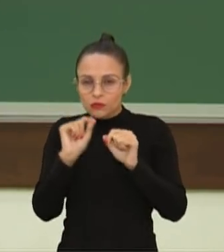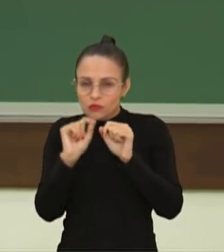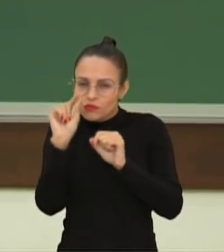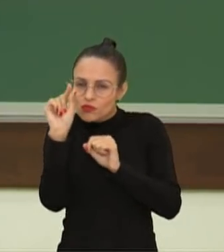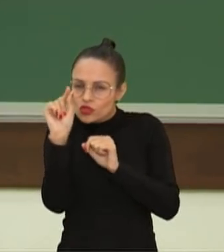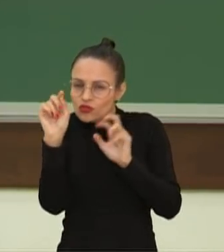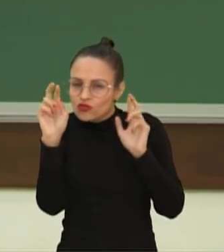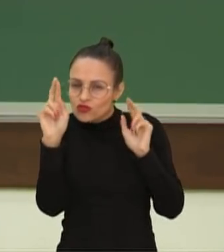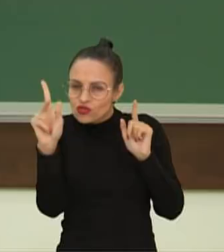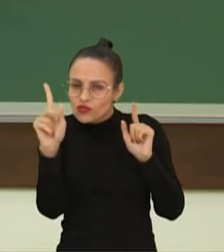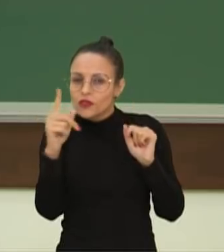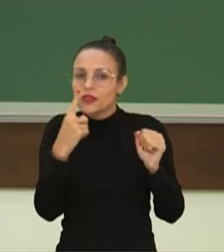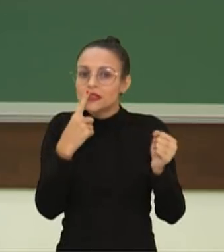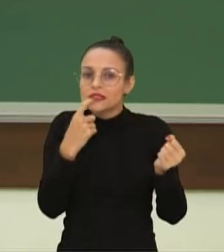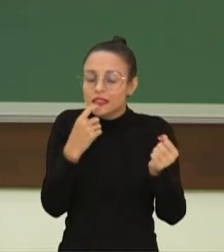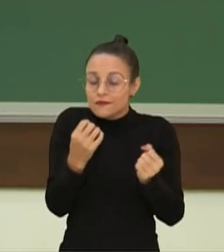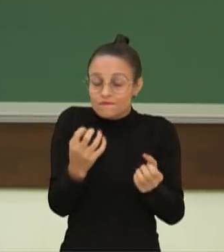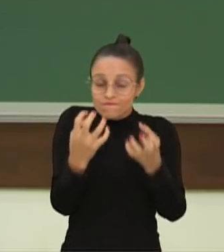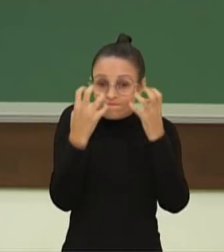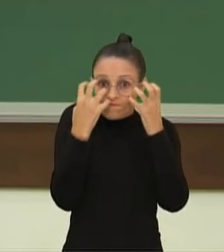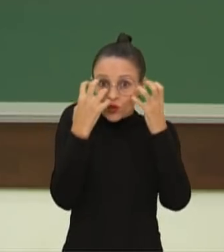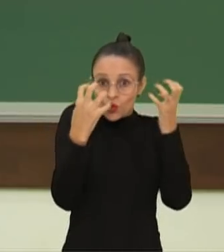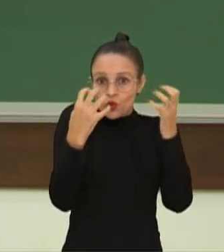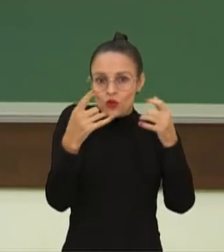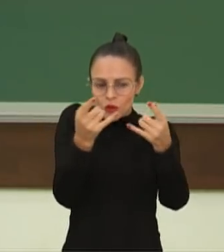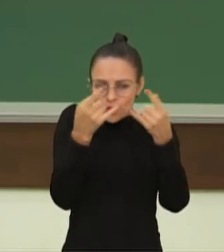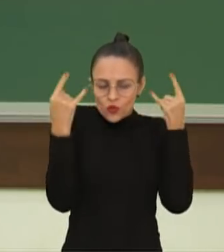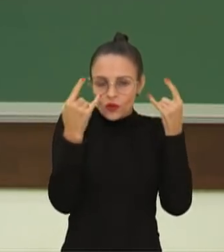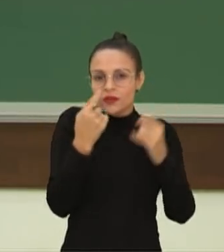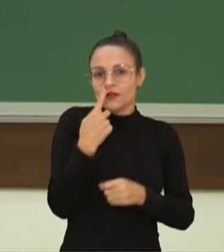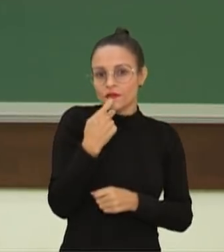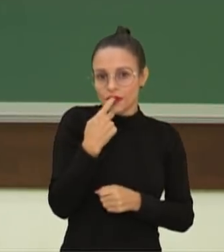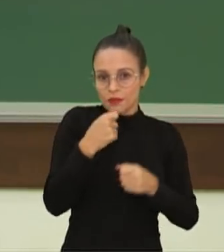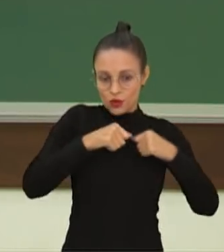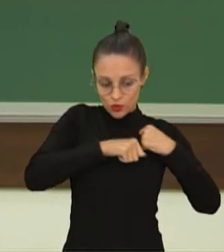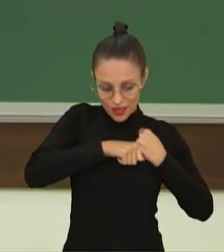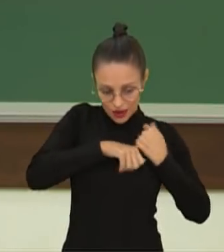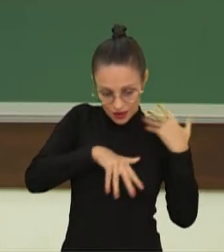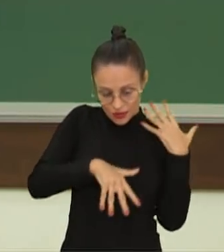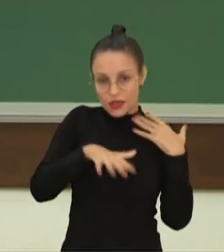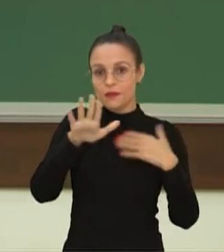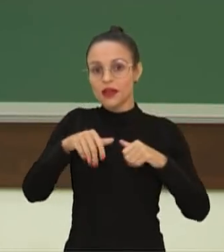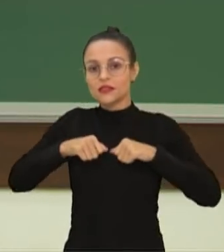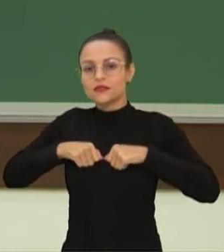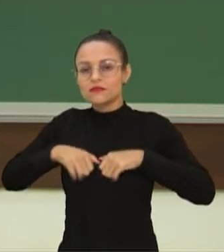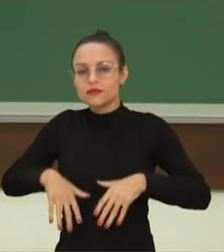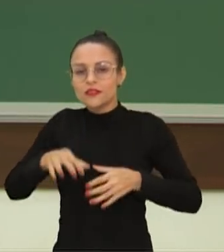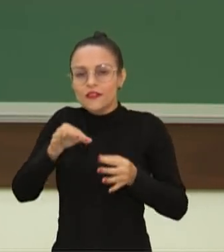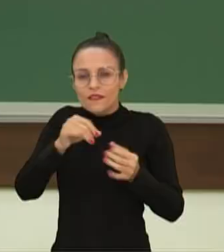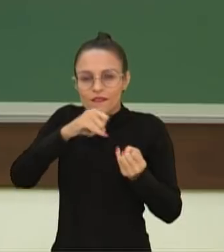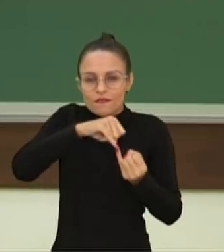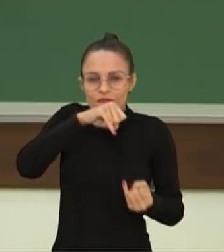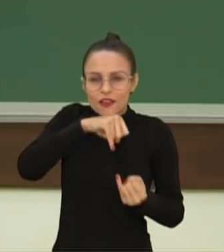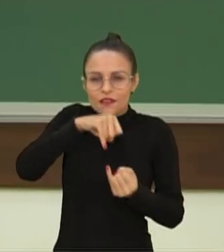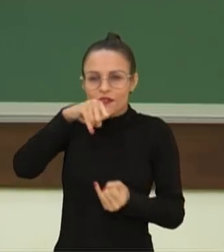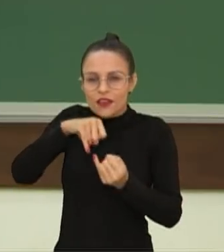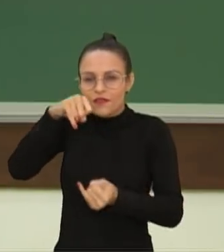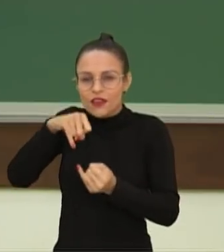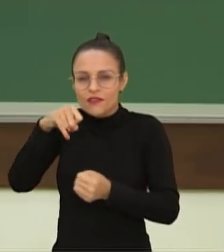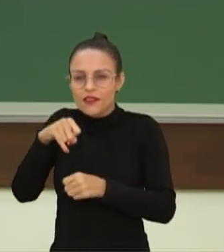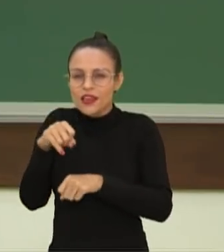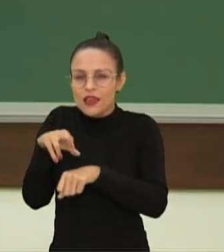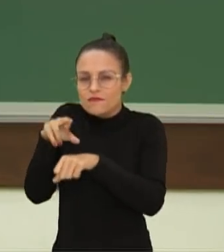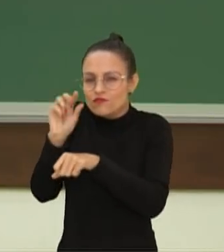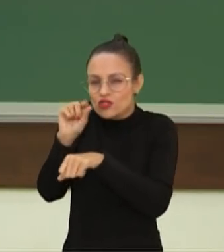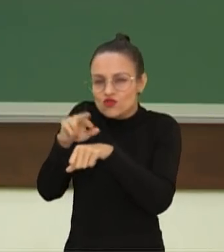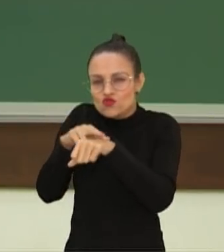cor. Existe o sangue bem vermelho, que é o sangue que está nas artérias, e o sangue das veias, ele é mais bordô, tá? Depois